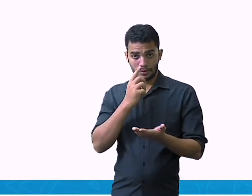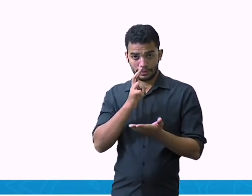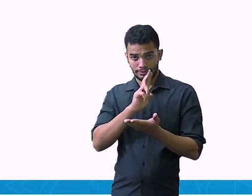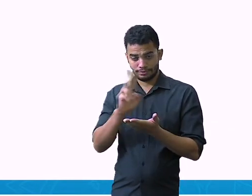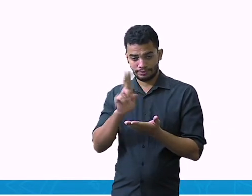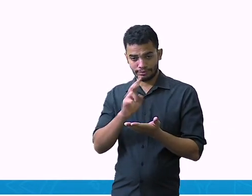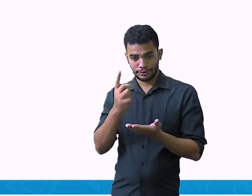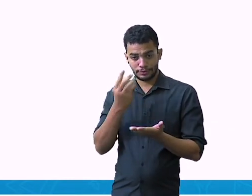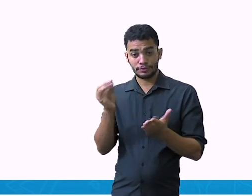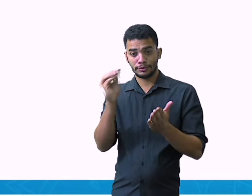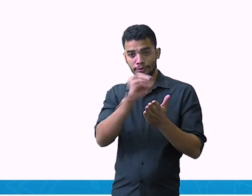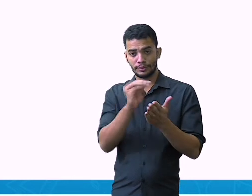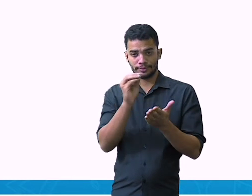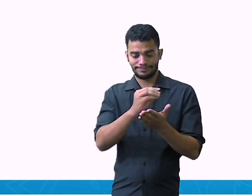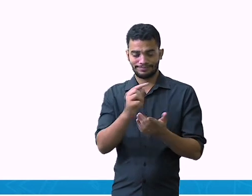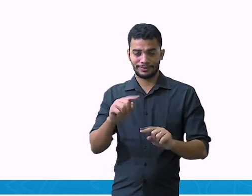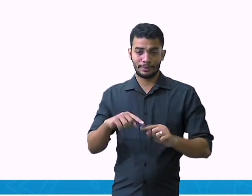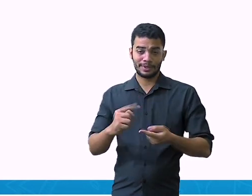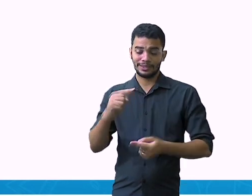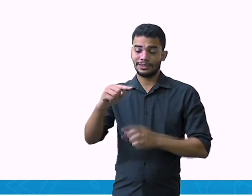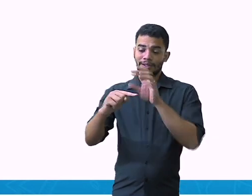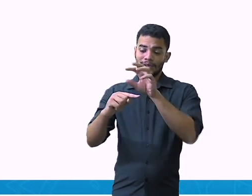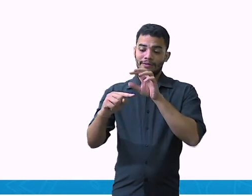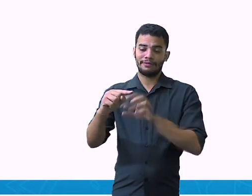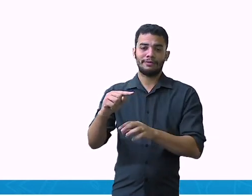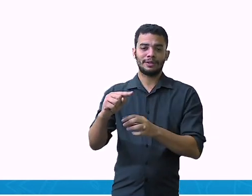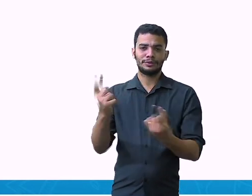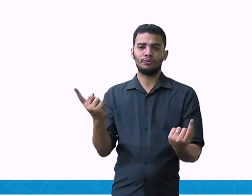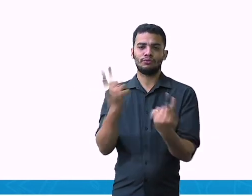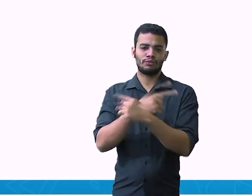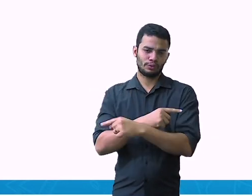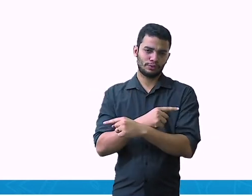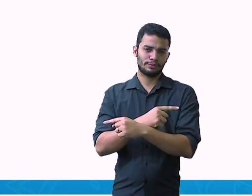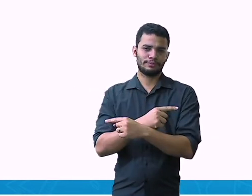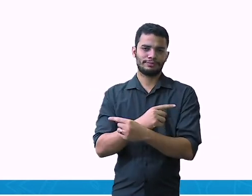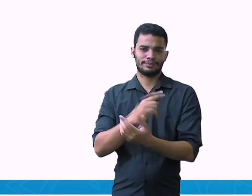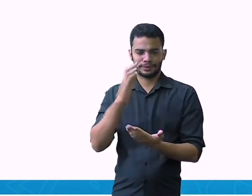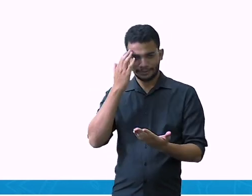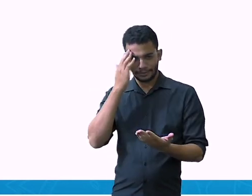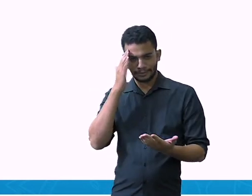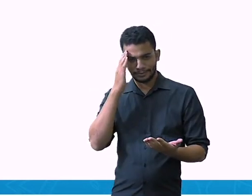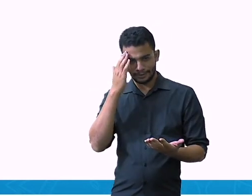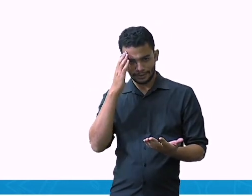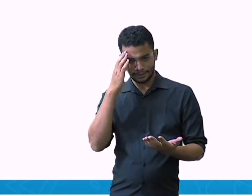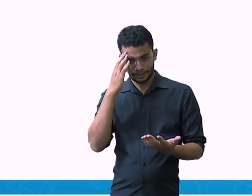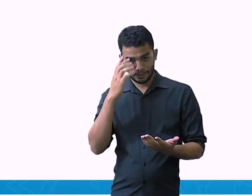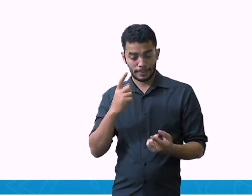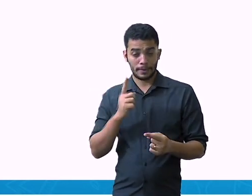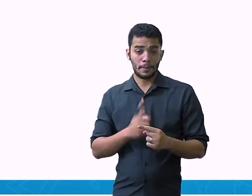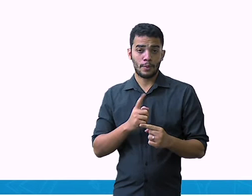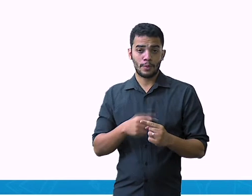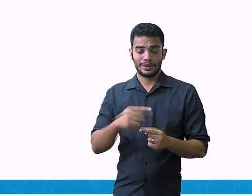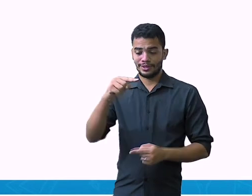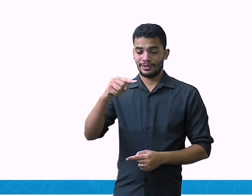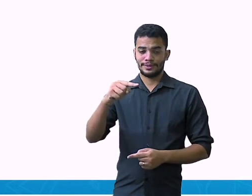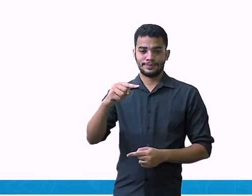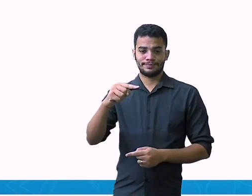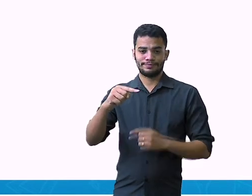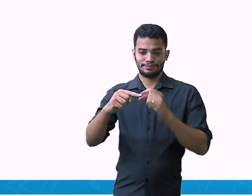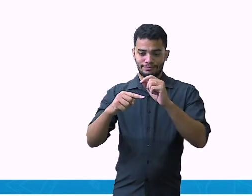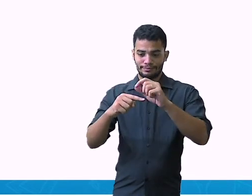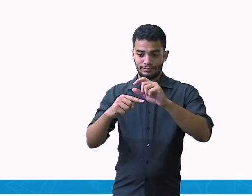quartos. E ela vai ser imprópria. Veja, perceba que o numerador é maior que o meu